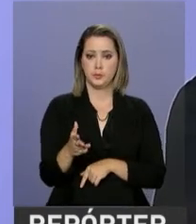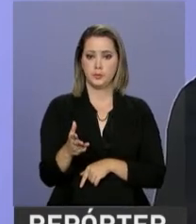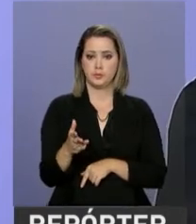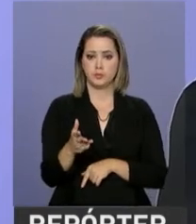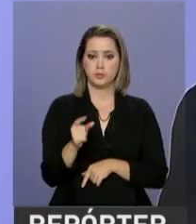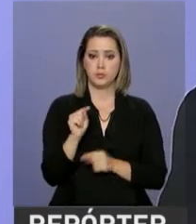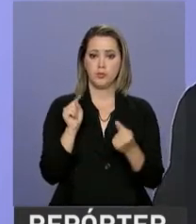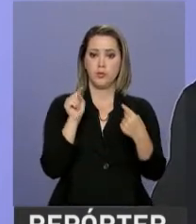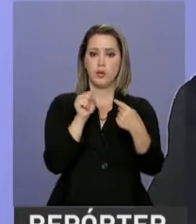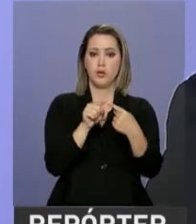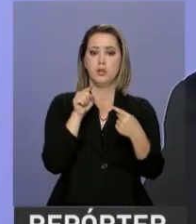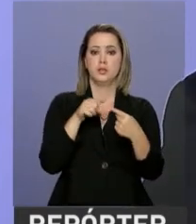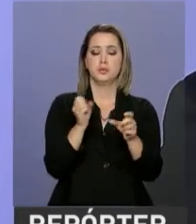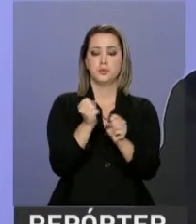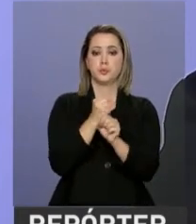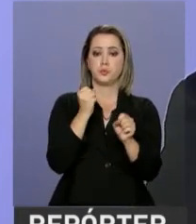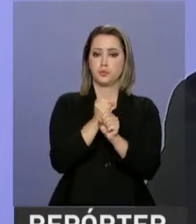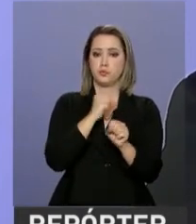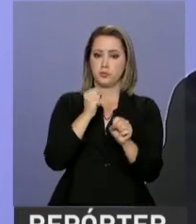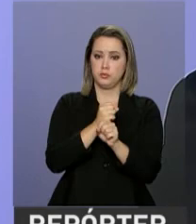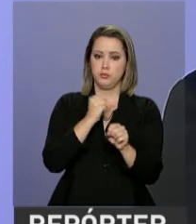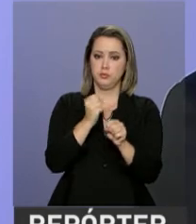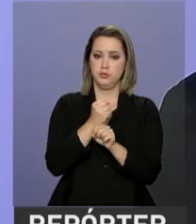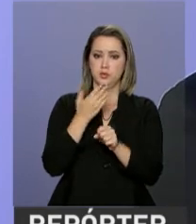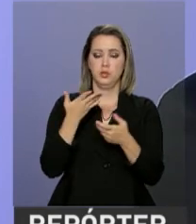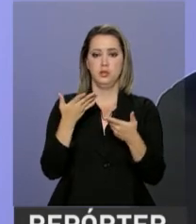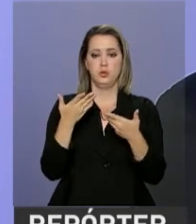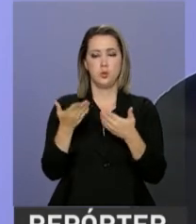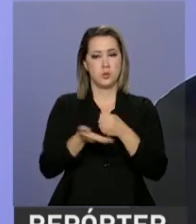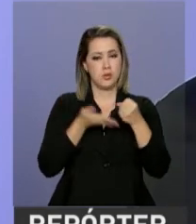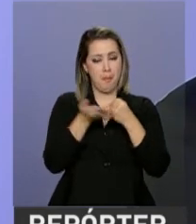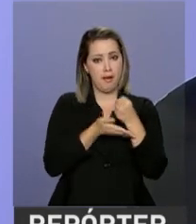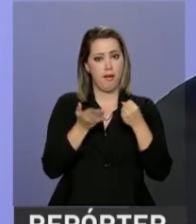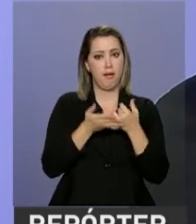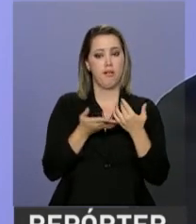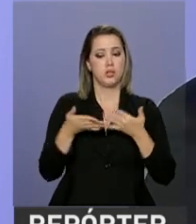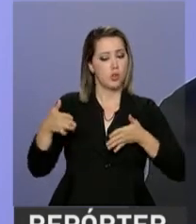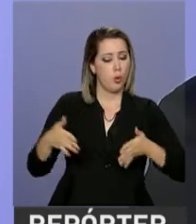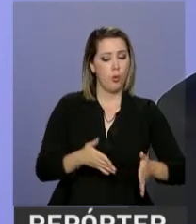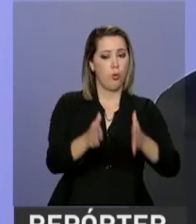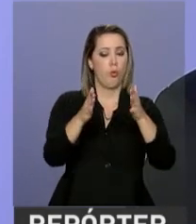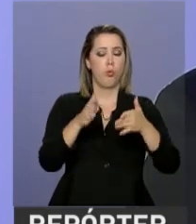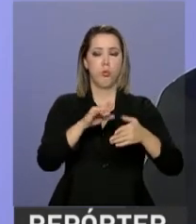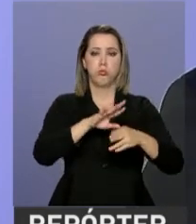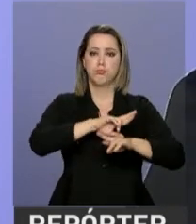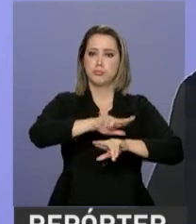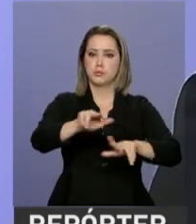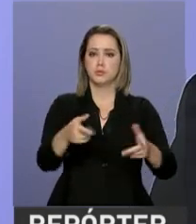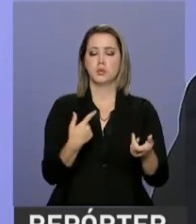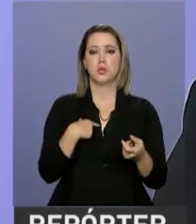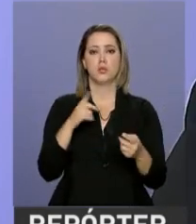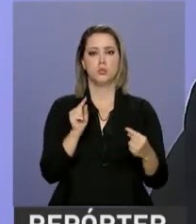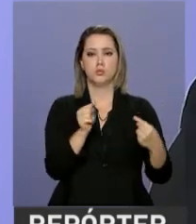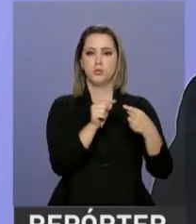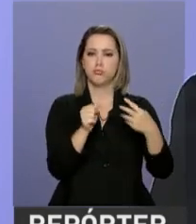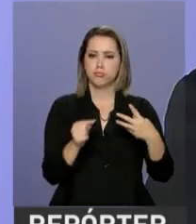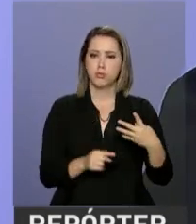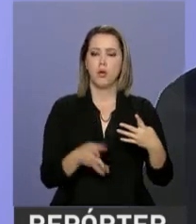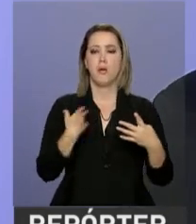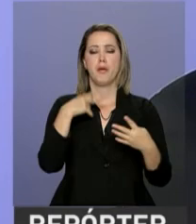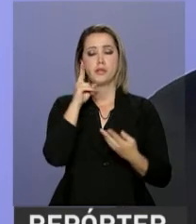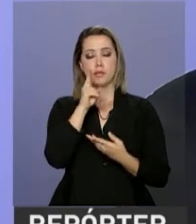com foco na infraestrutura e que até o momento está absolutamente dentro do cronograma, garantindo previsibilidade para o